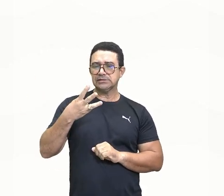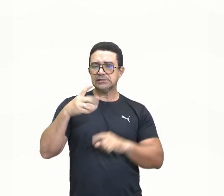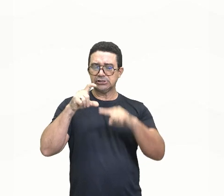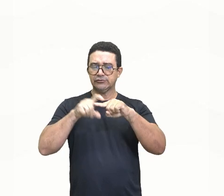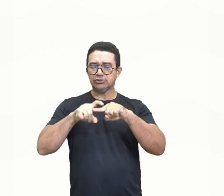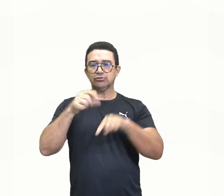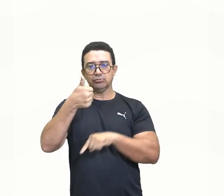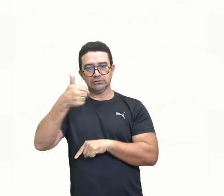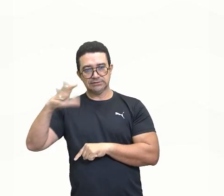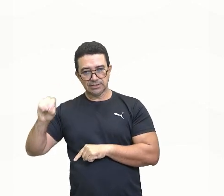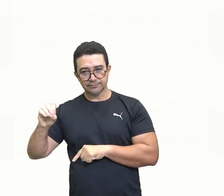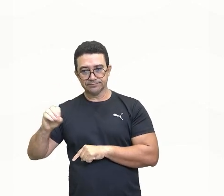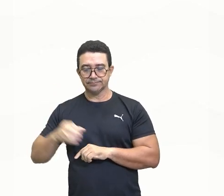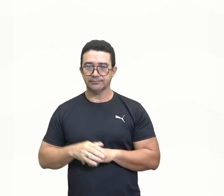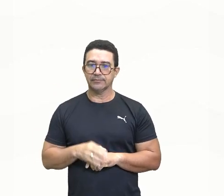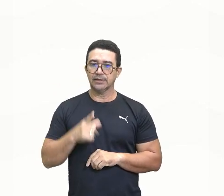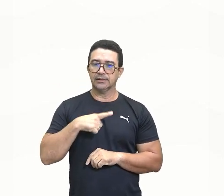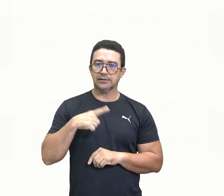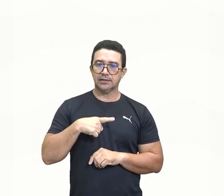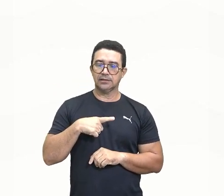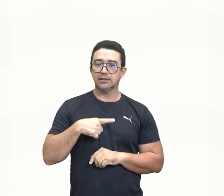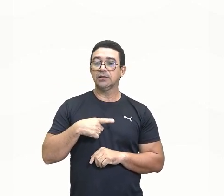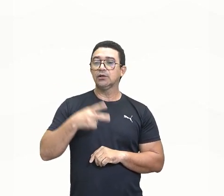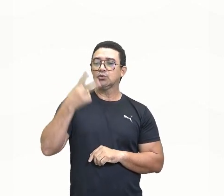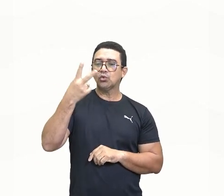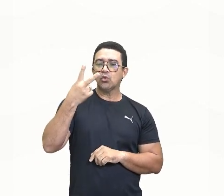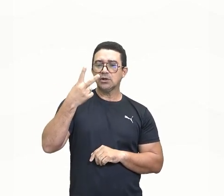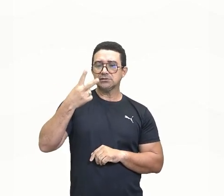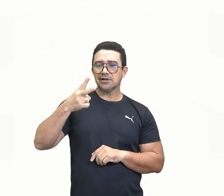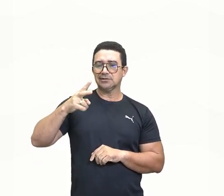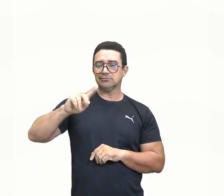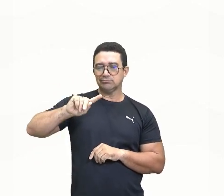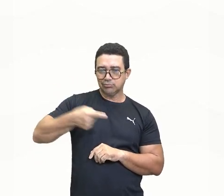Então, nós temos 2 zeros, 2 casas decimais,